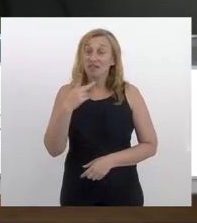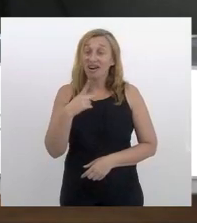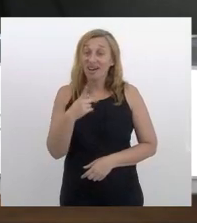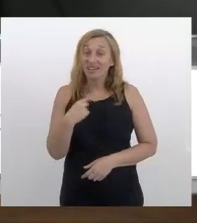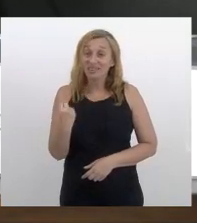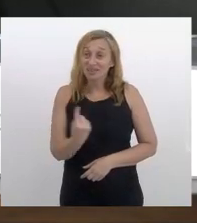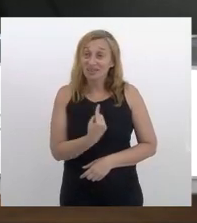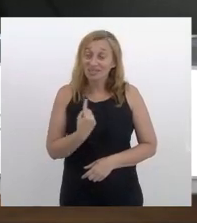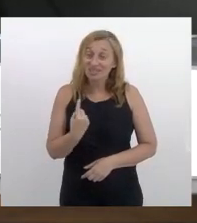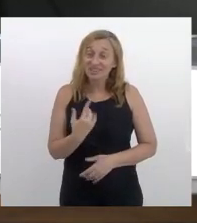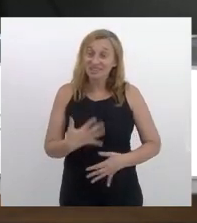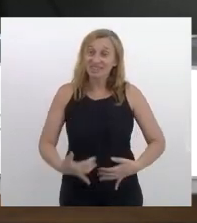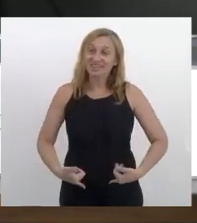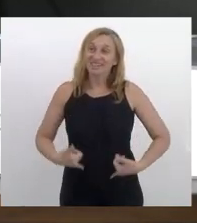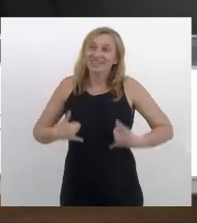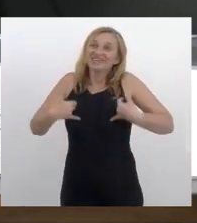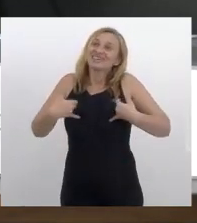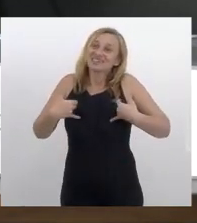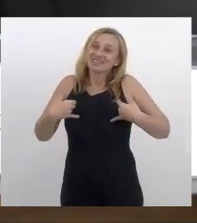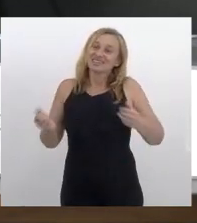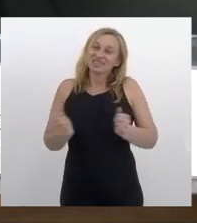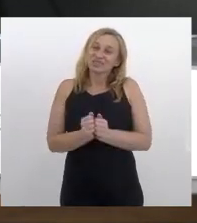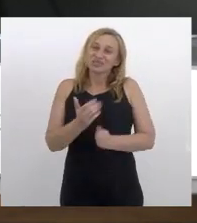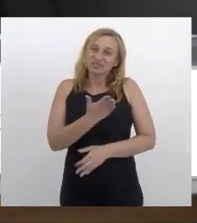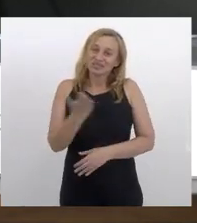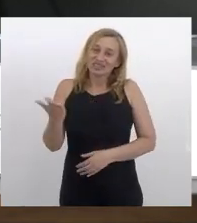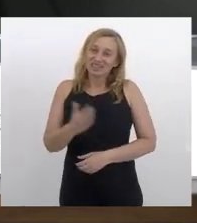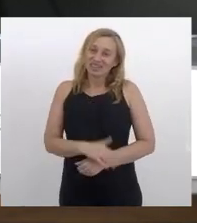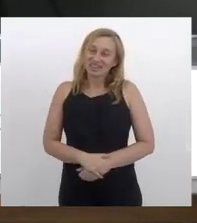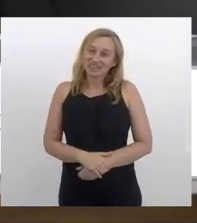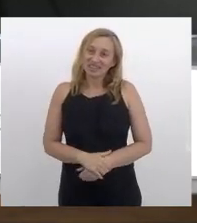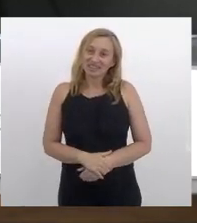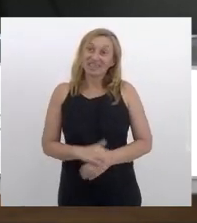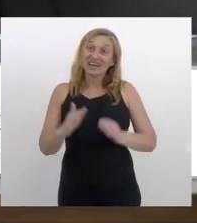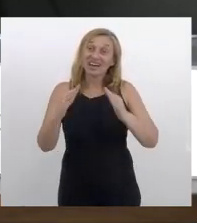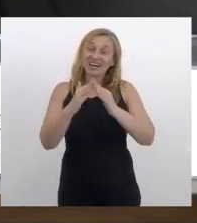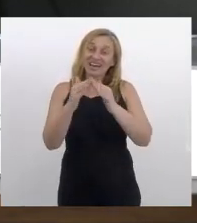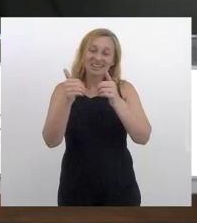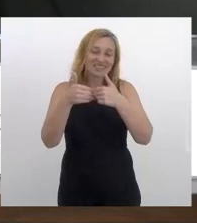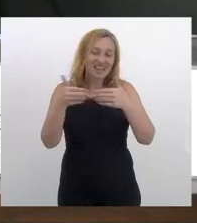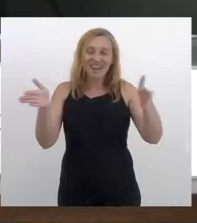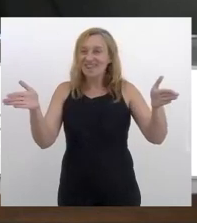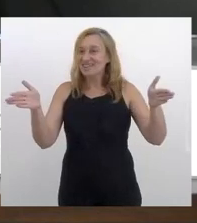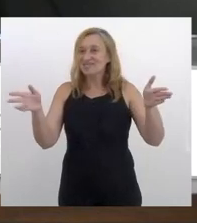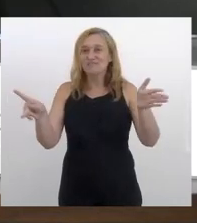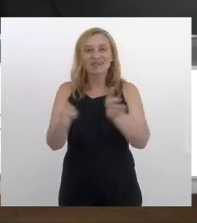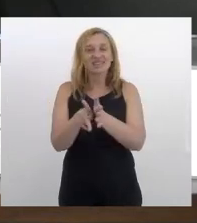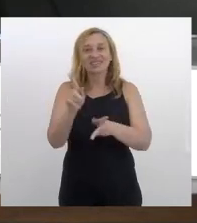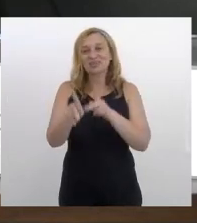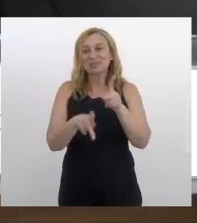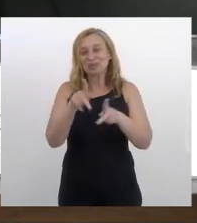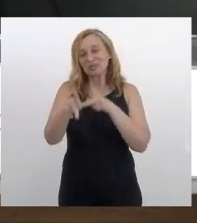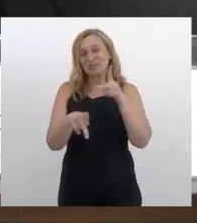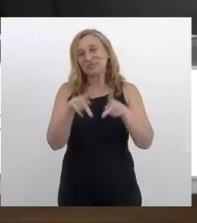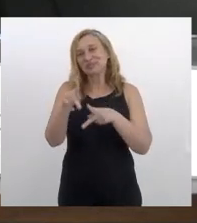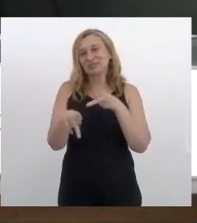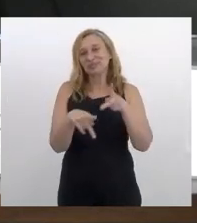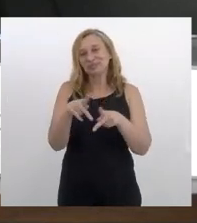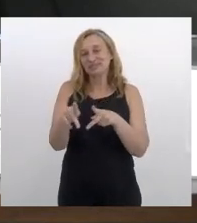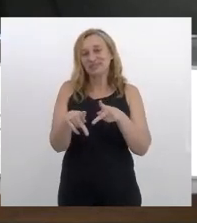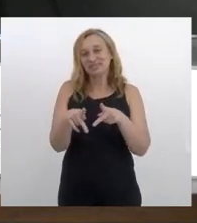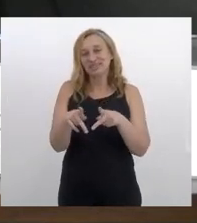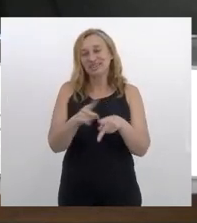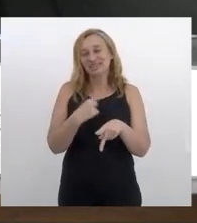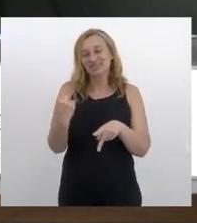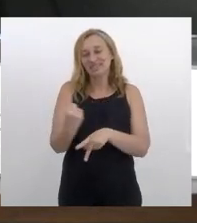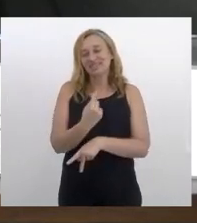nossa satisfação de ter vocês aqui. A casa está aberta, a casa é do povo, e a